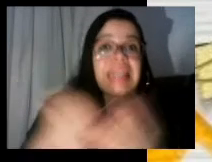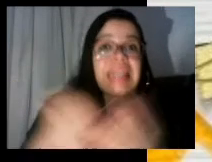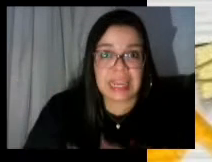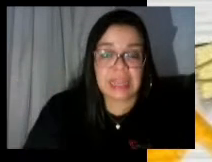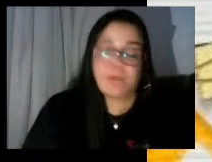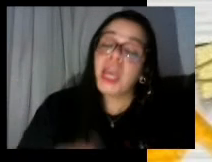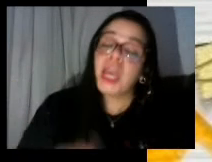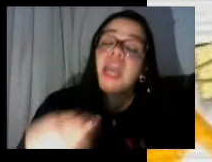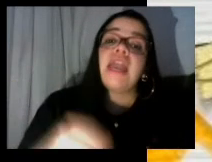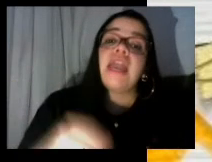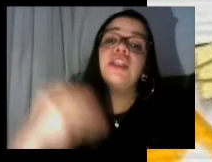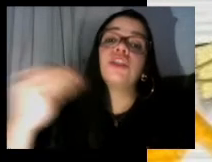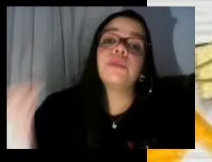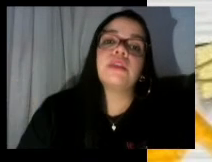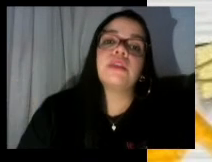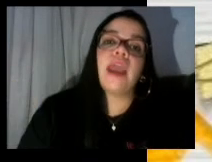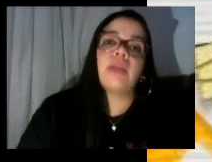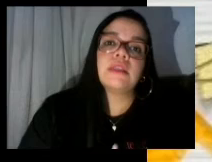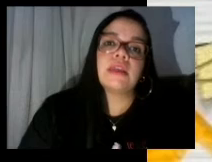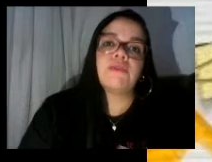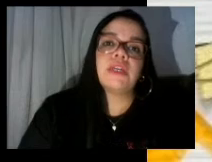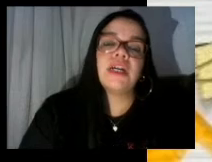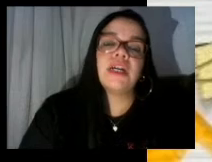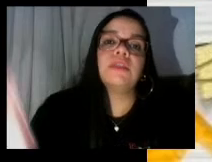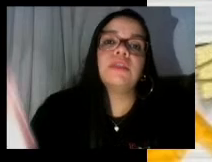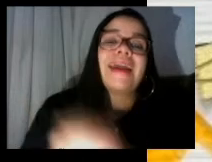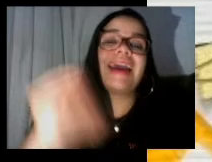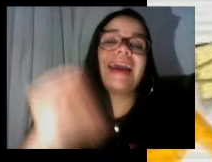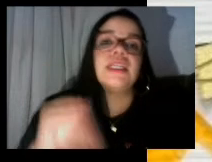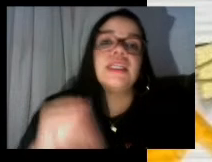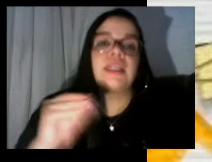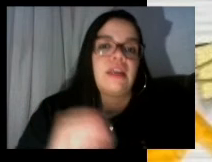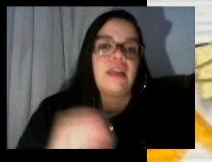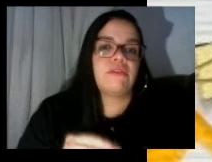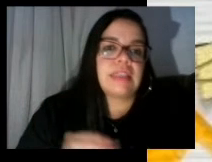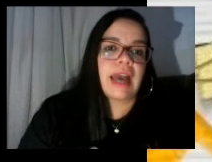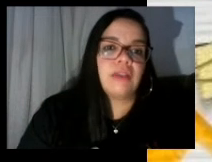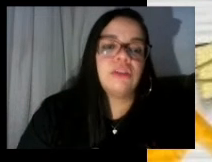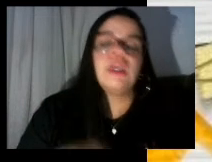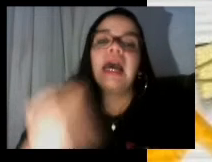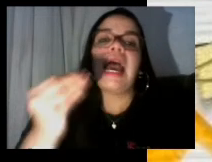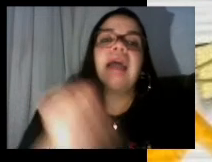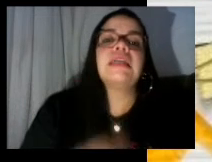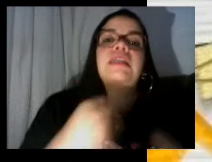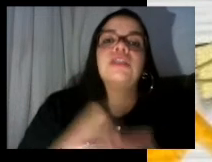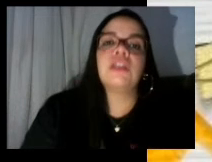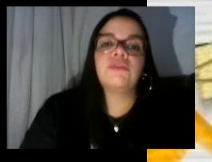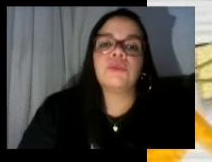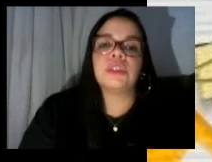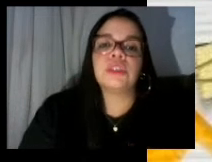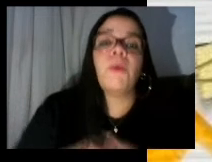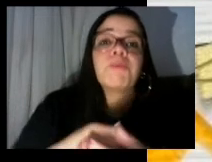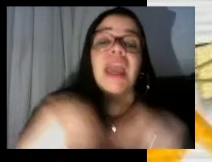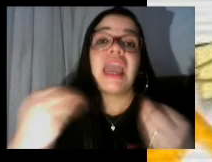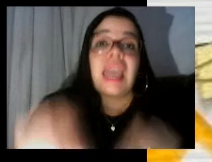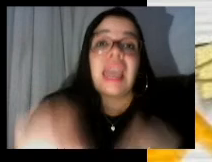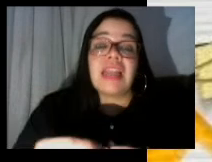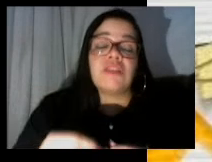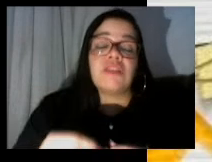pele negra. E eles trouxeram esses africanos para escravizá-los aqui nas lavouras, tá